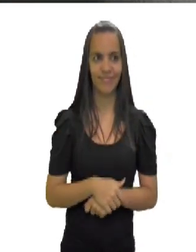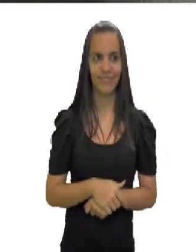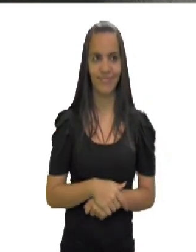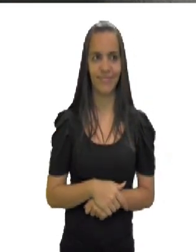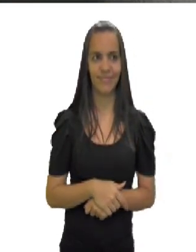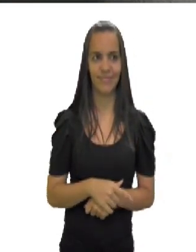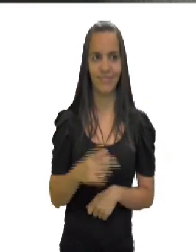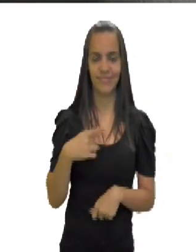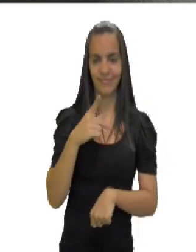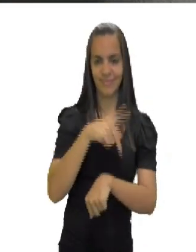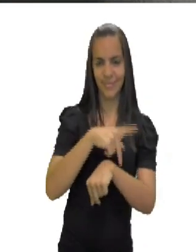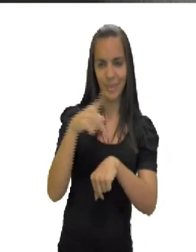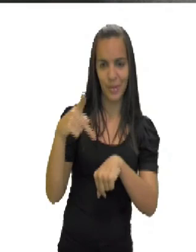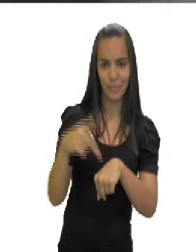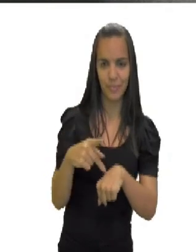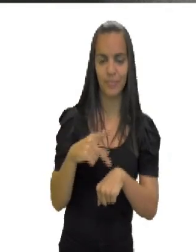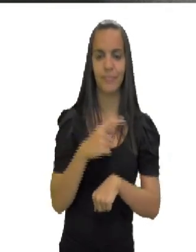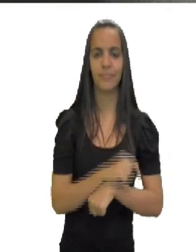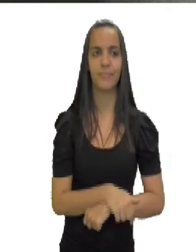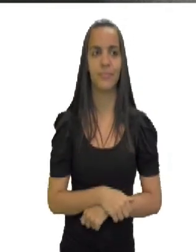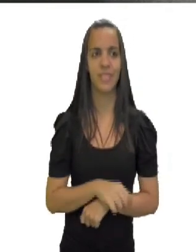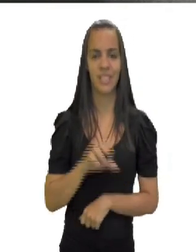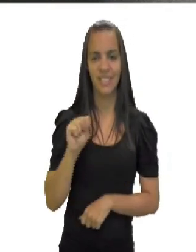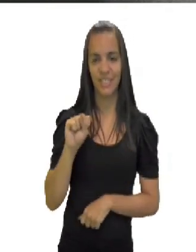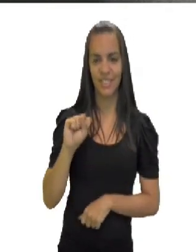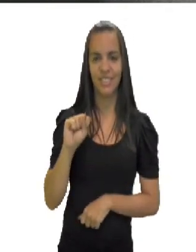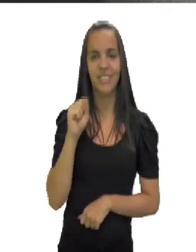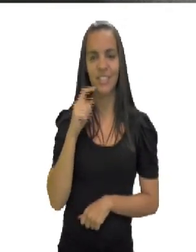para a pedagoga Xênia.